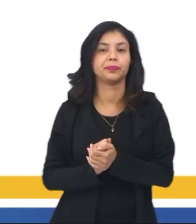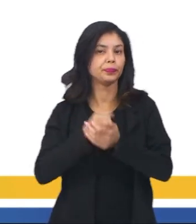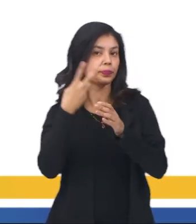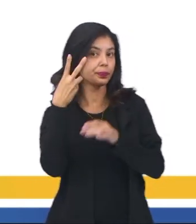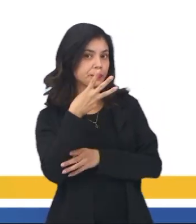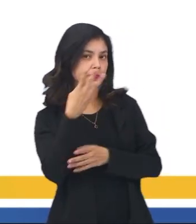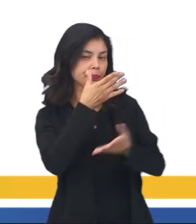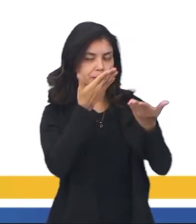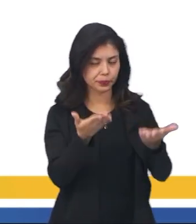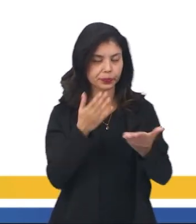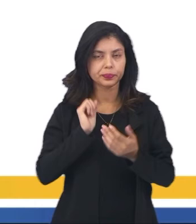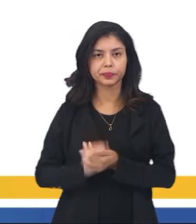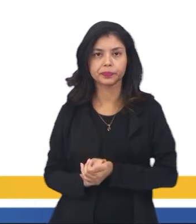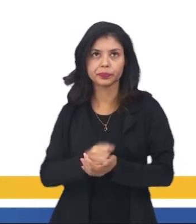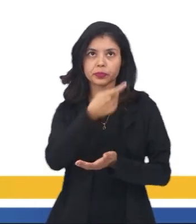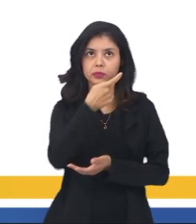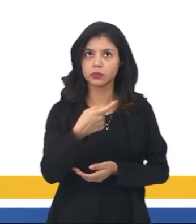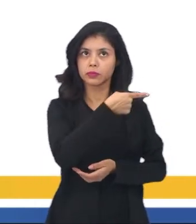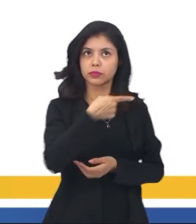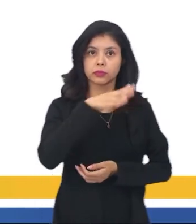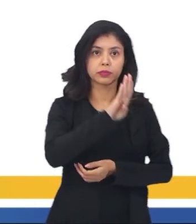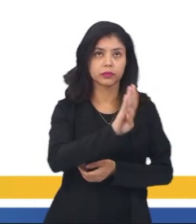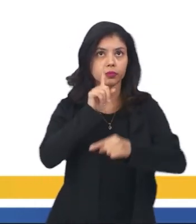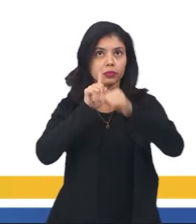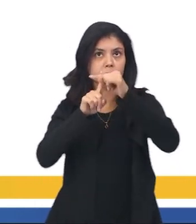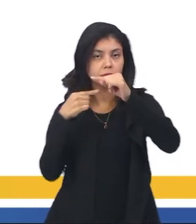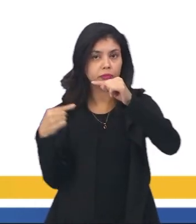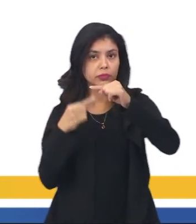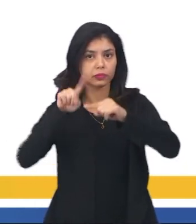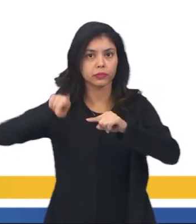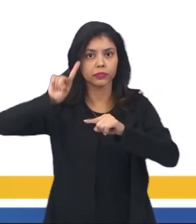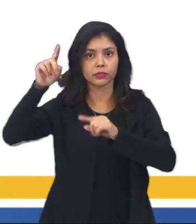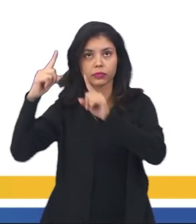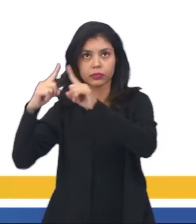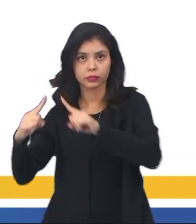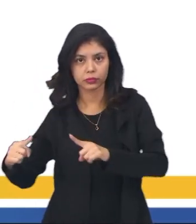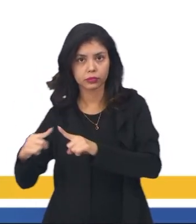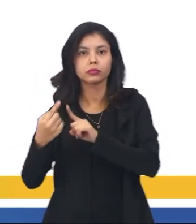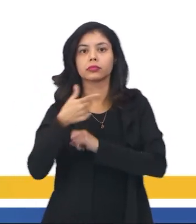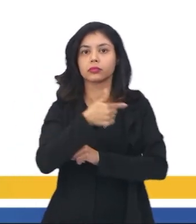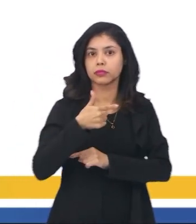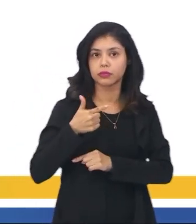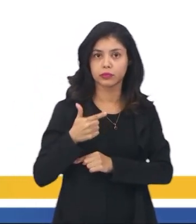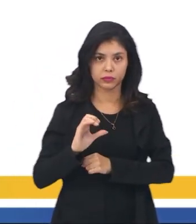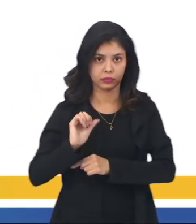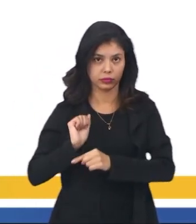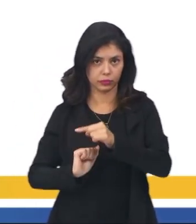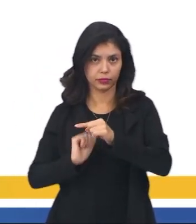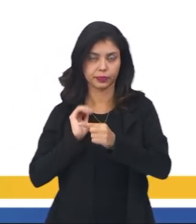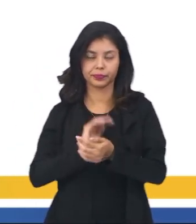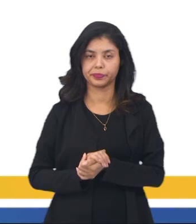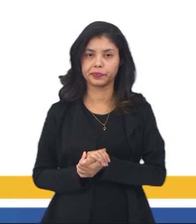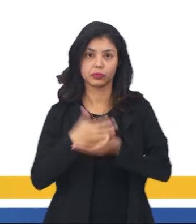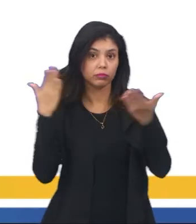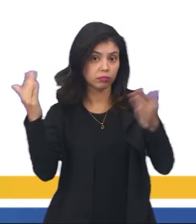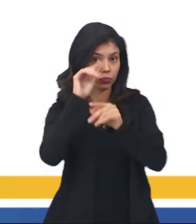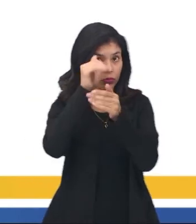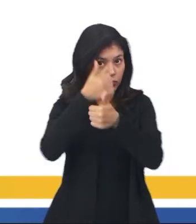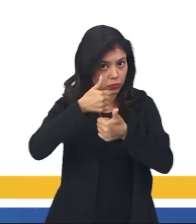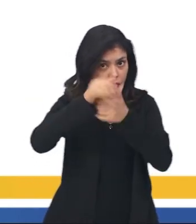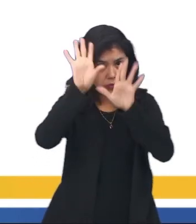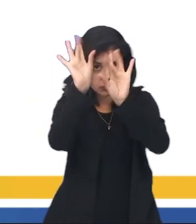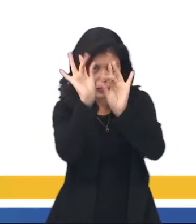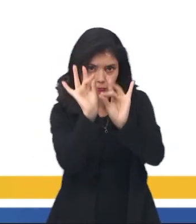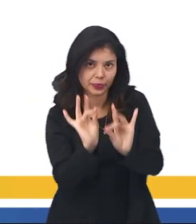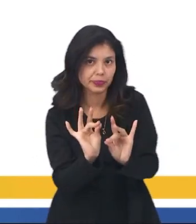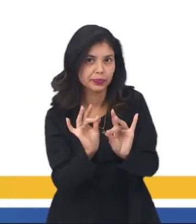terceiro momento. X é igual a menos b, mais ou menos raiz quadrada de delta, dividido para 2 vezes a. Substituindo cada